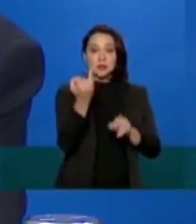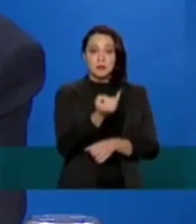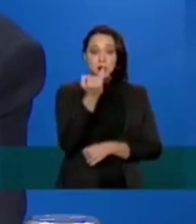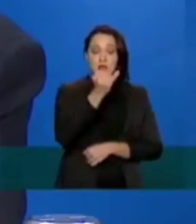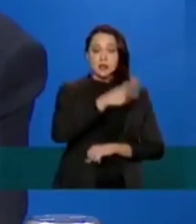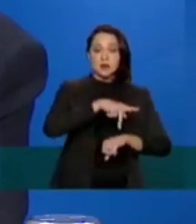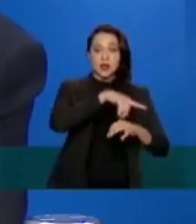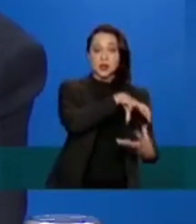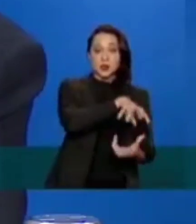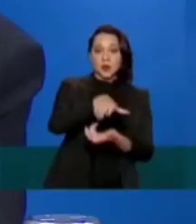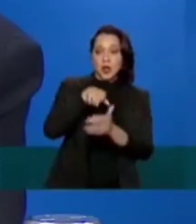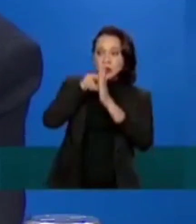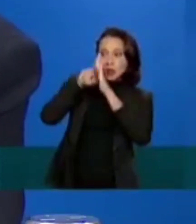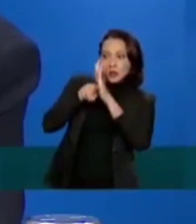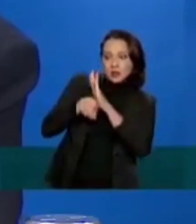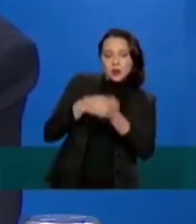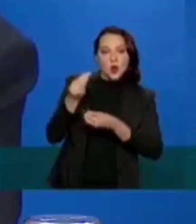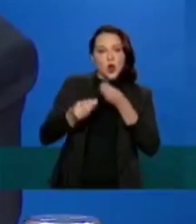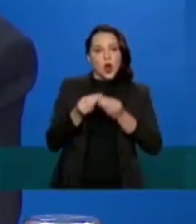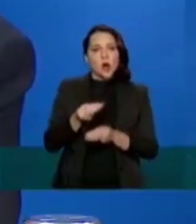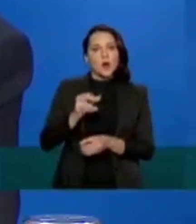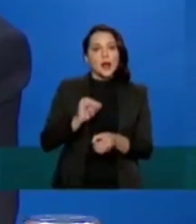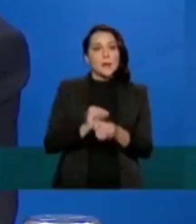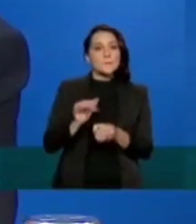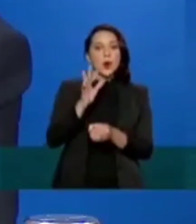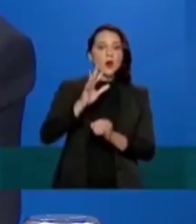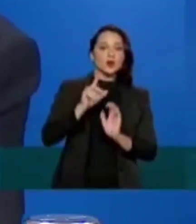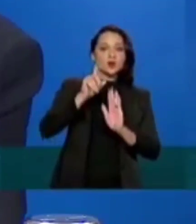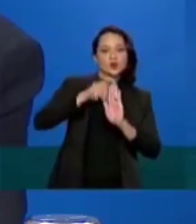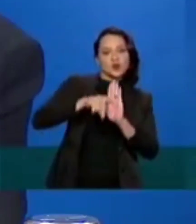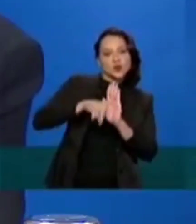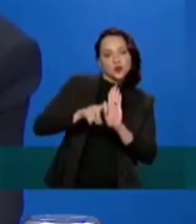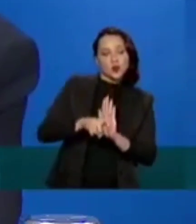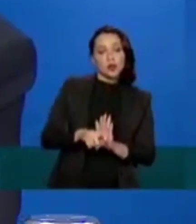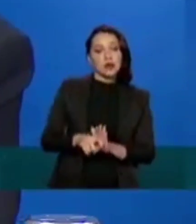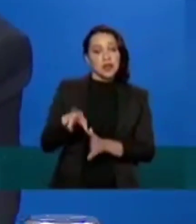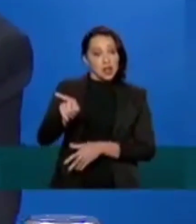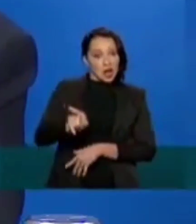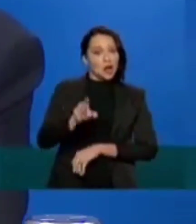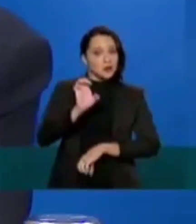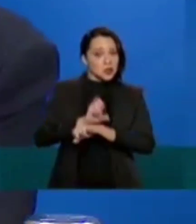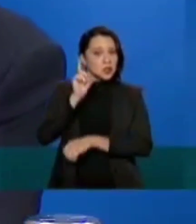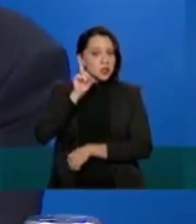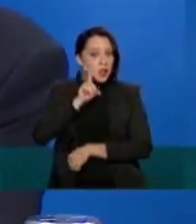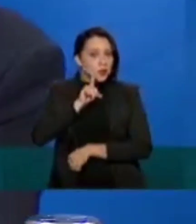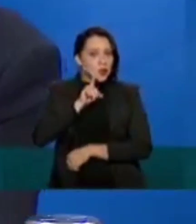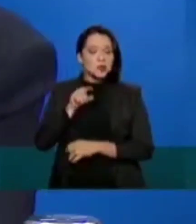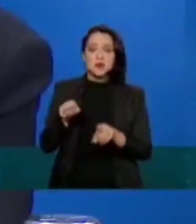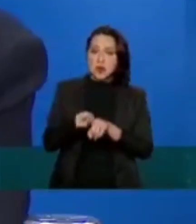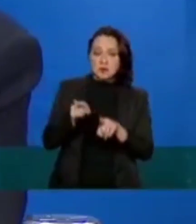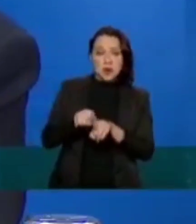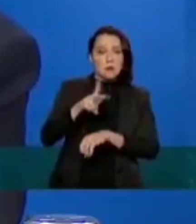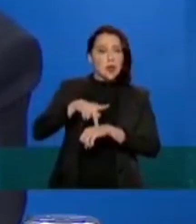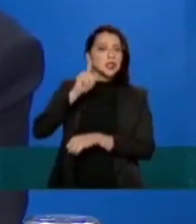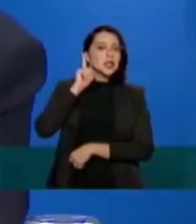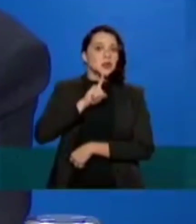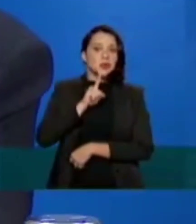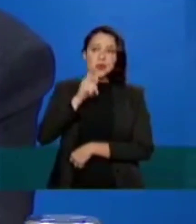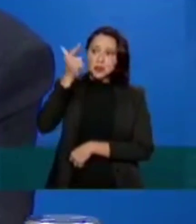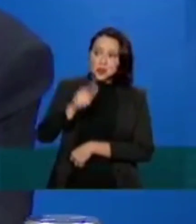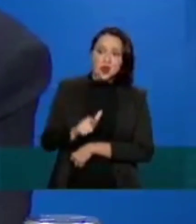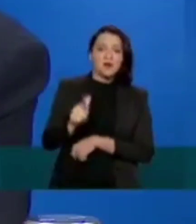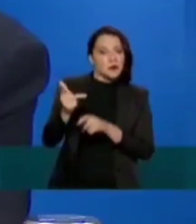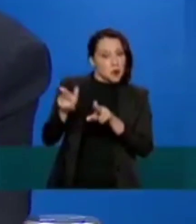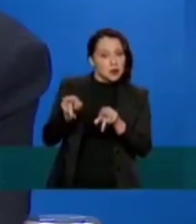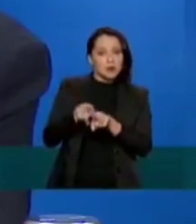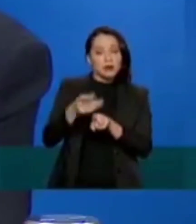europeus estão estudando formas de baixar impostos, os estados americanos estão baixando impostos, o nosso governo, de novo, está na frente, porque nós estamos